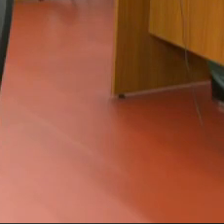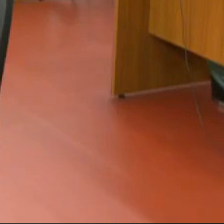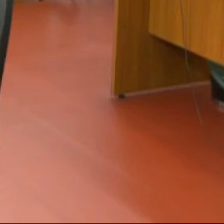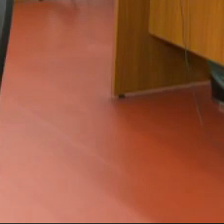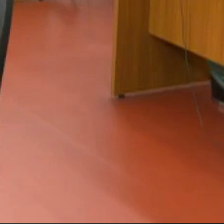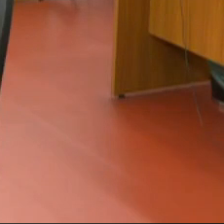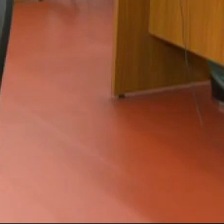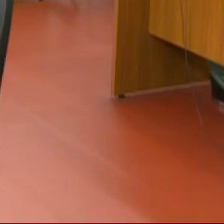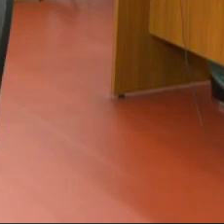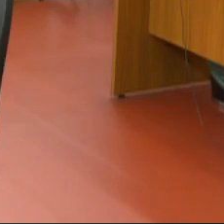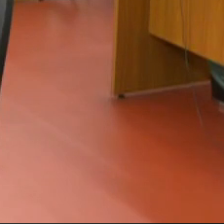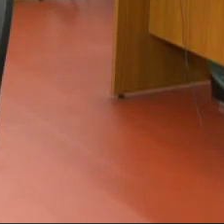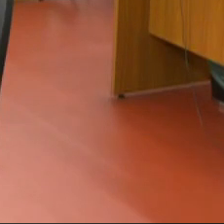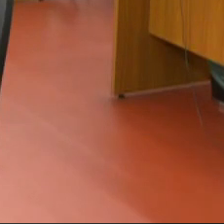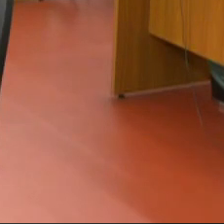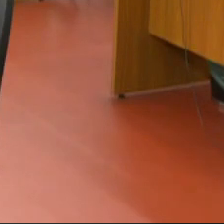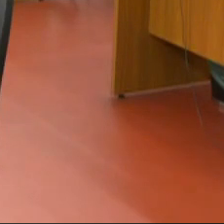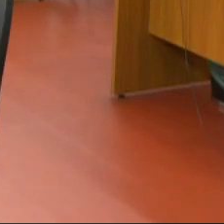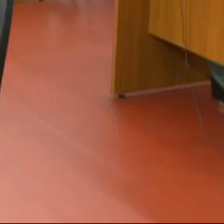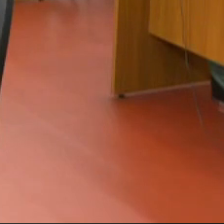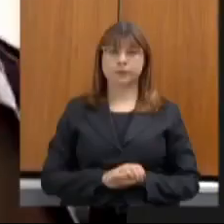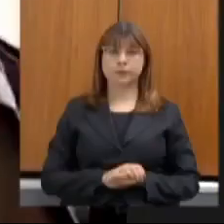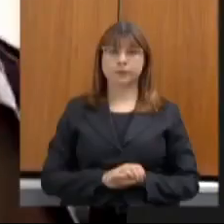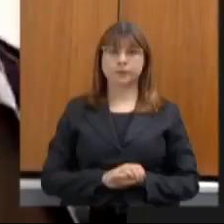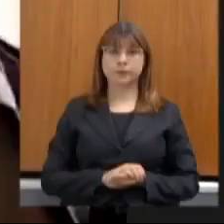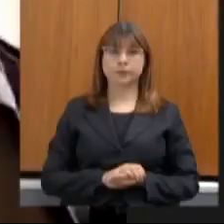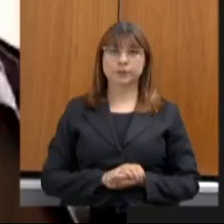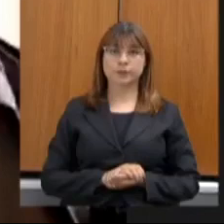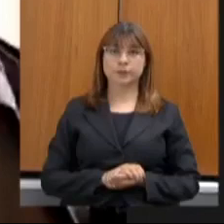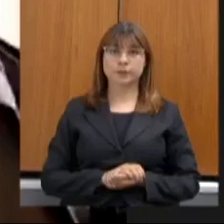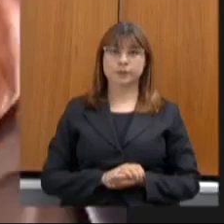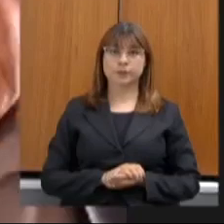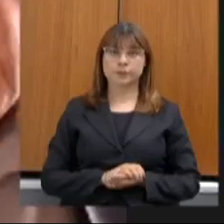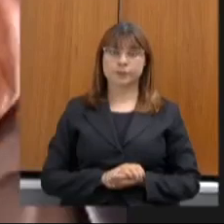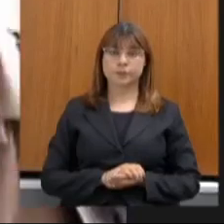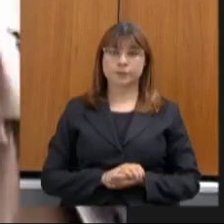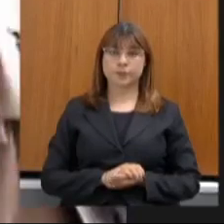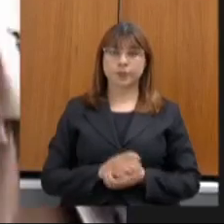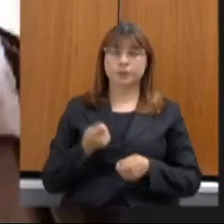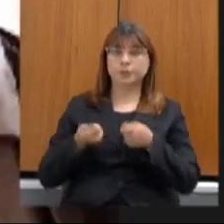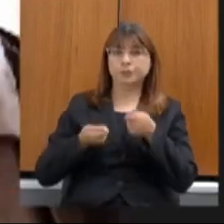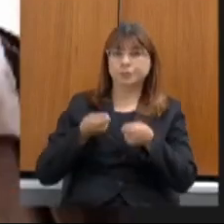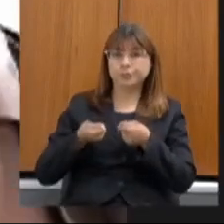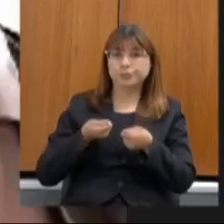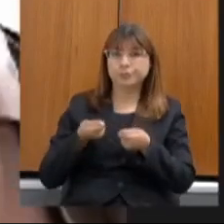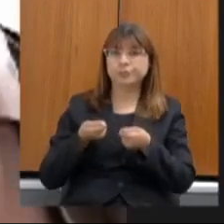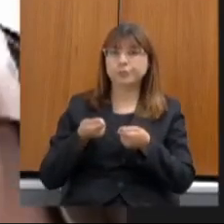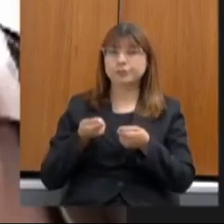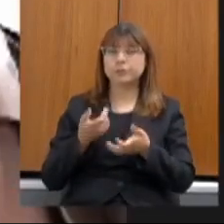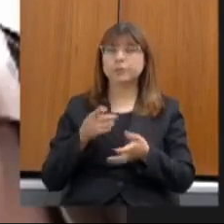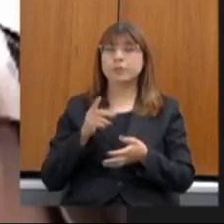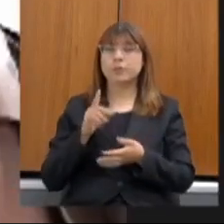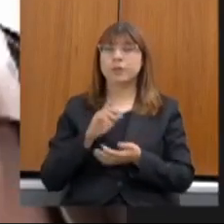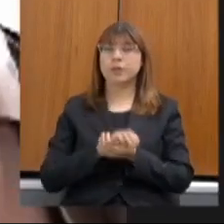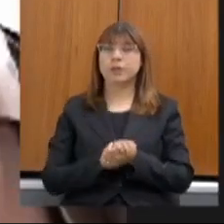o resultado do seu dizer é que ficou gerenciamento gerenciamento é uma